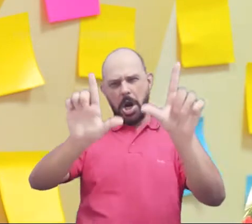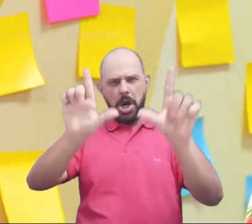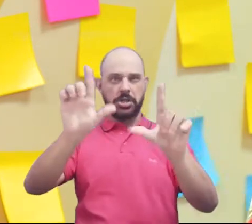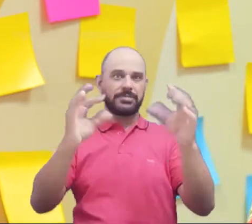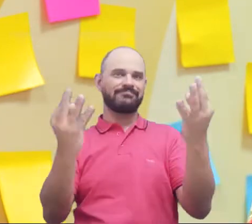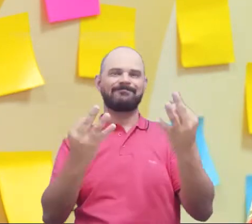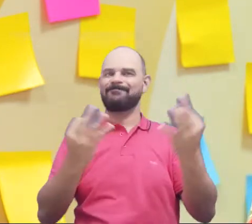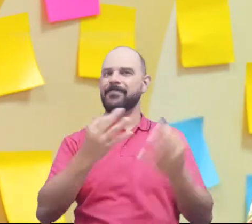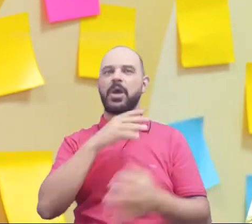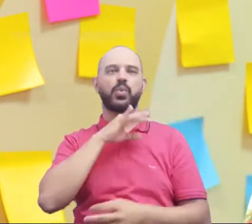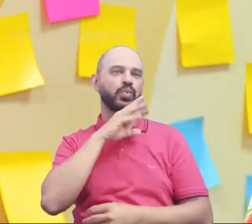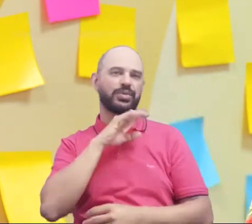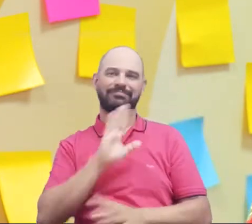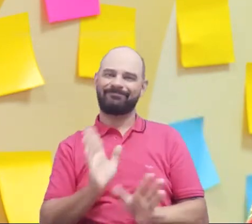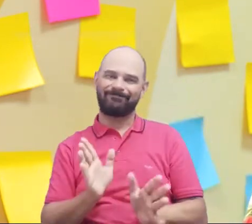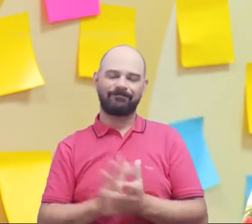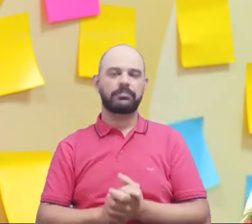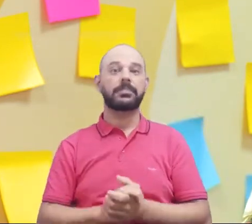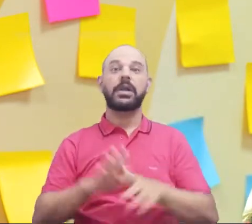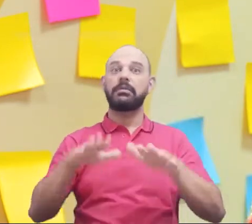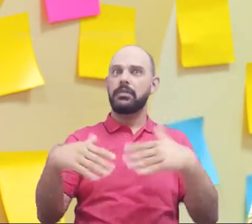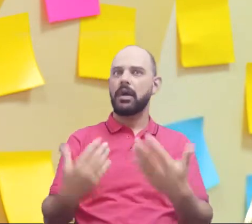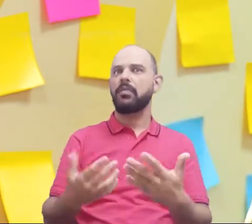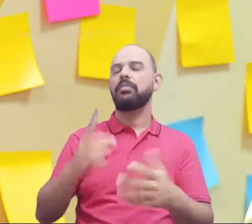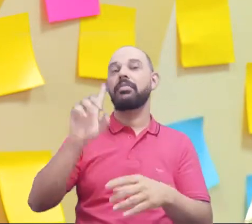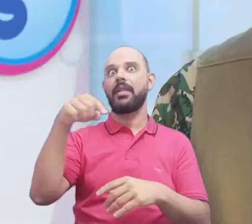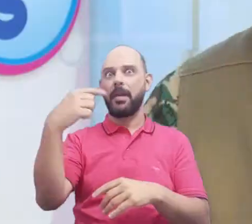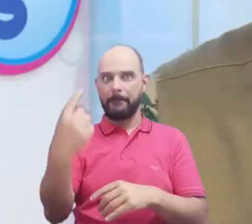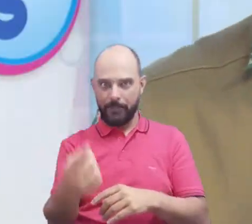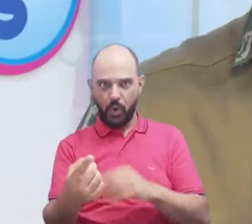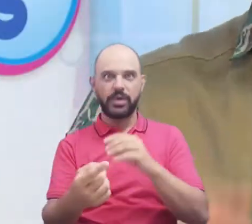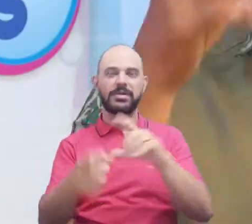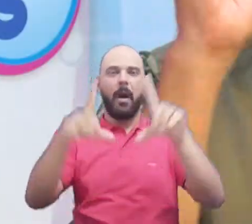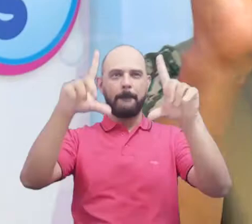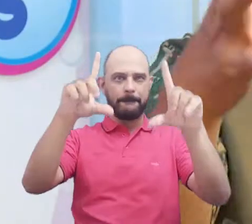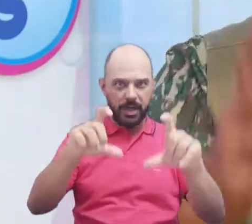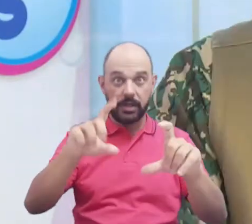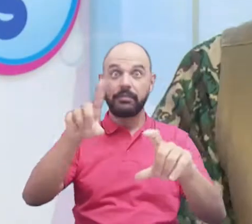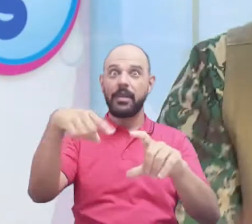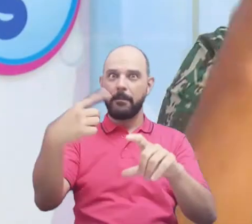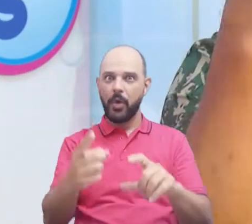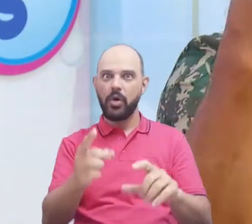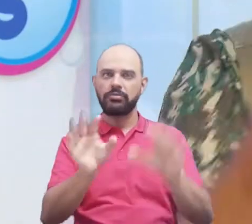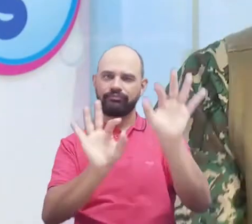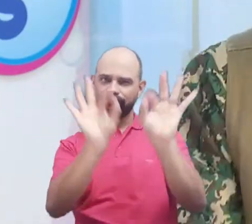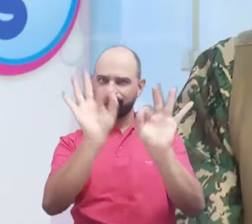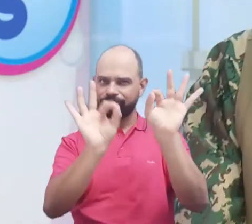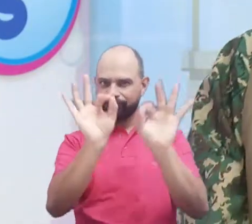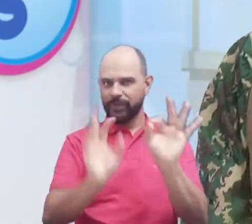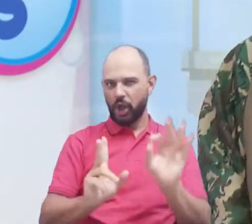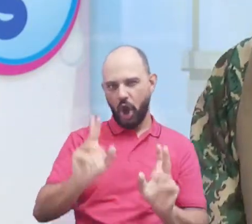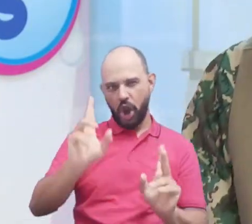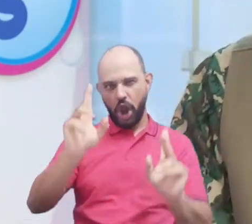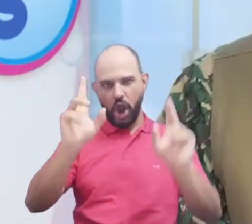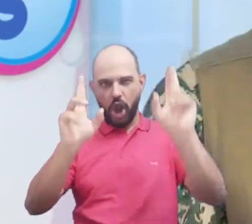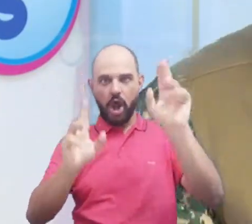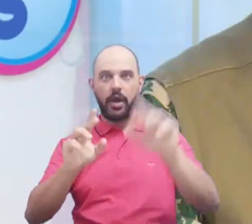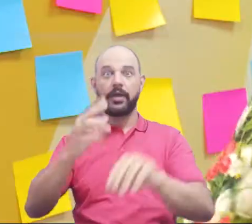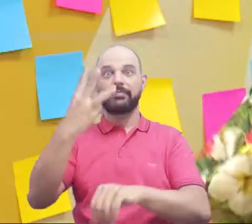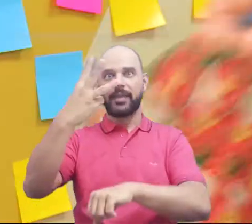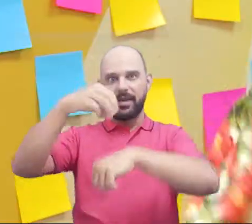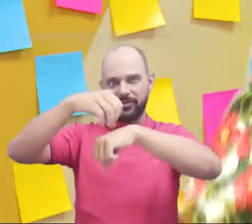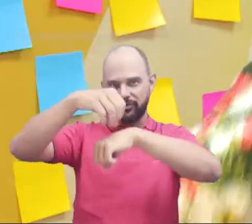a pós-produção é muito importante para o resultado esperado. Vamos te dar 3 dicas para